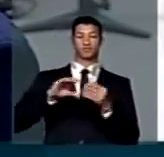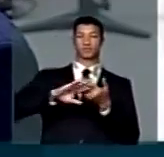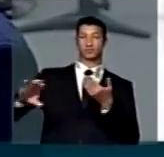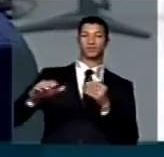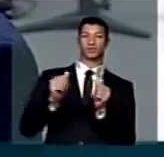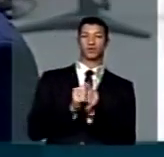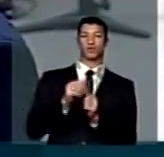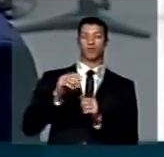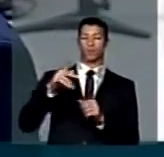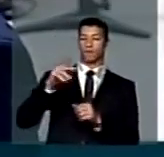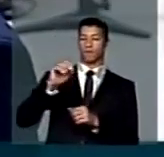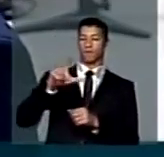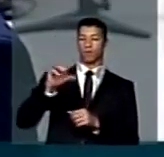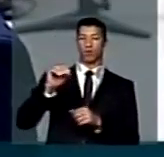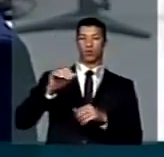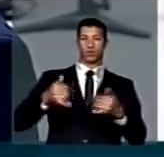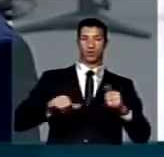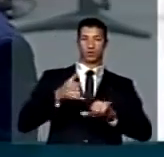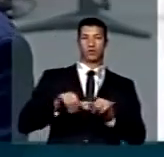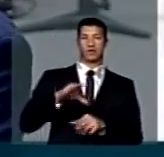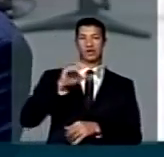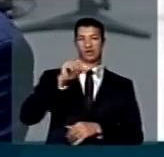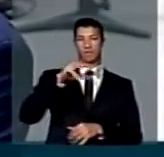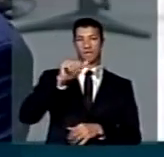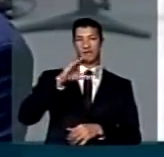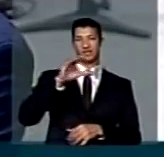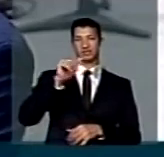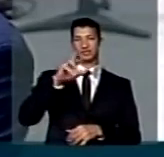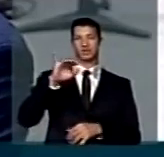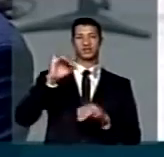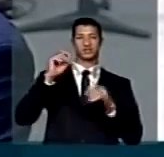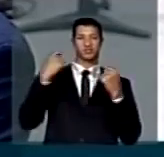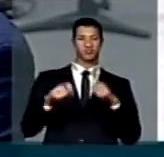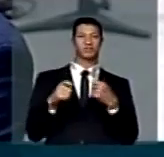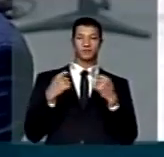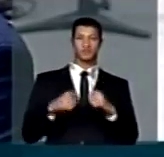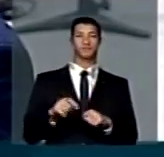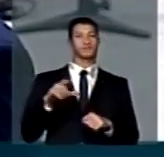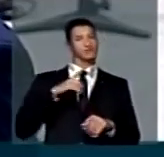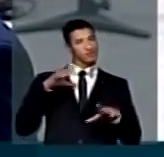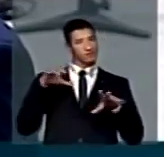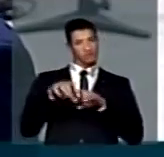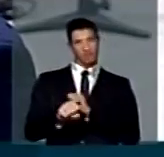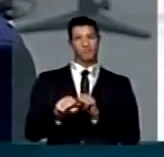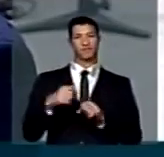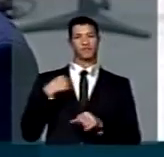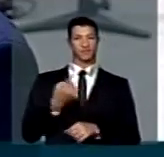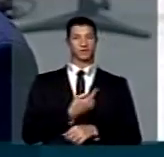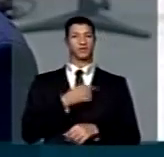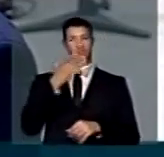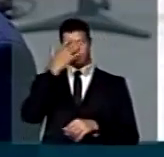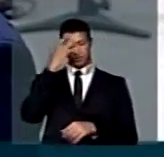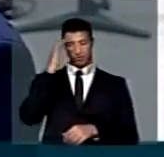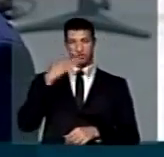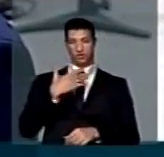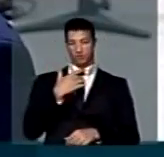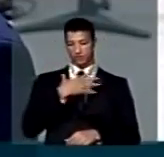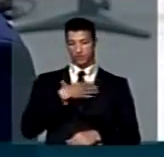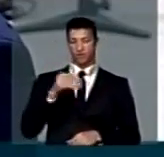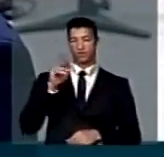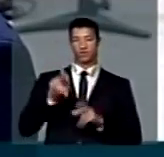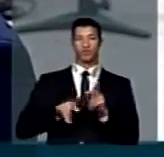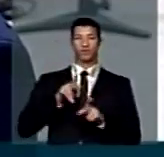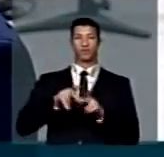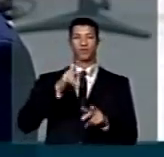polo petroquímico de Camaçari na Bahia e que precisa de ter formação da nossa gente, dos filhos do povo, para que